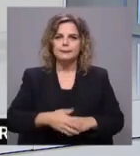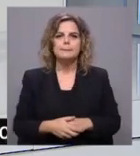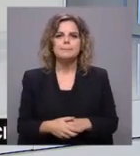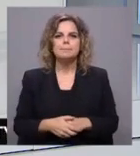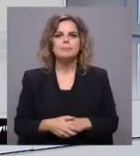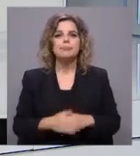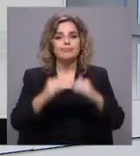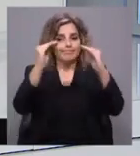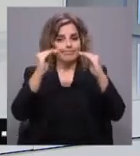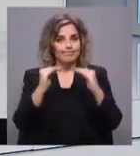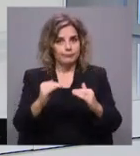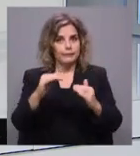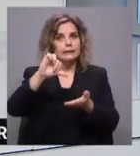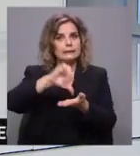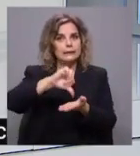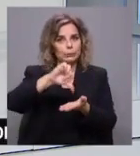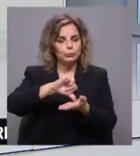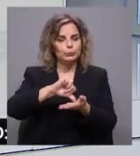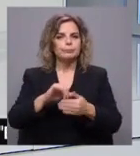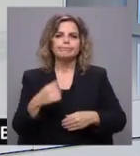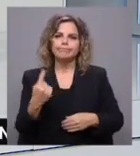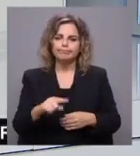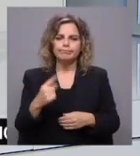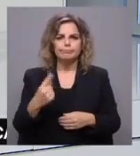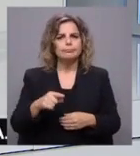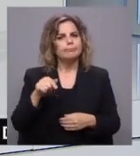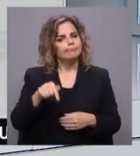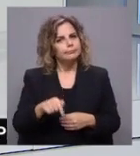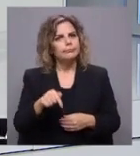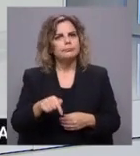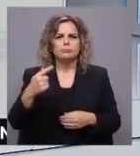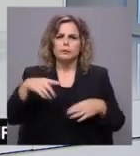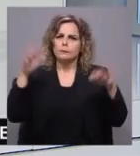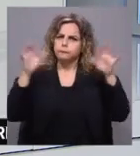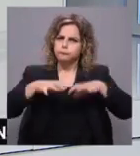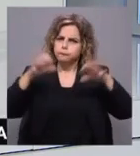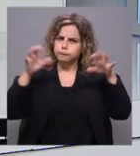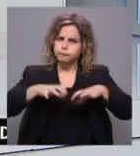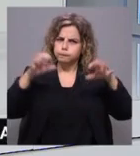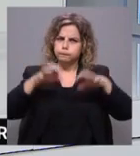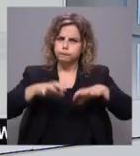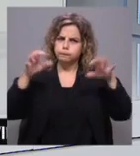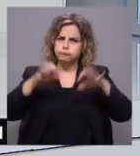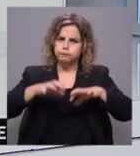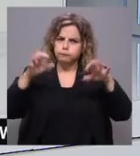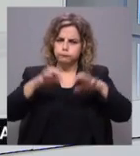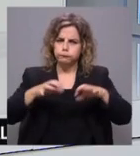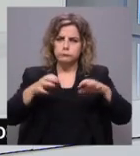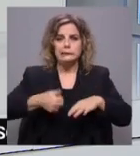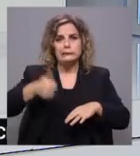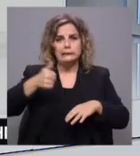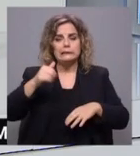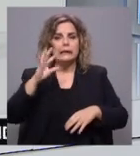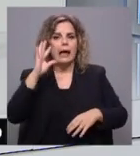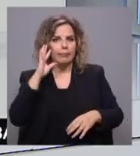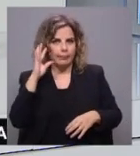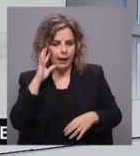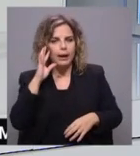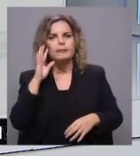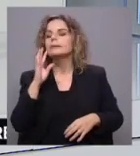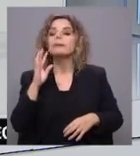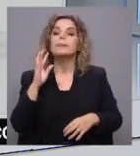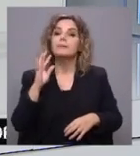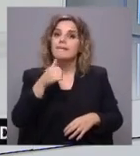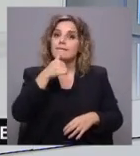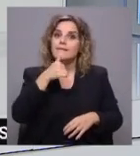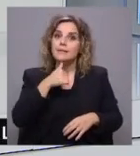região centro, temos hoje então um dia também com muita precipitação, principalmente durante a tarde, aviso vermelho para o